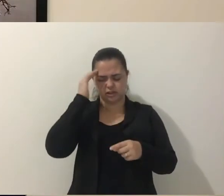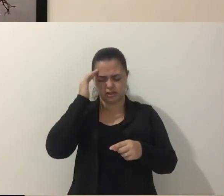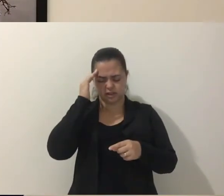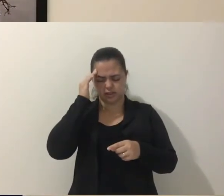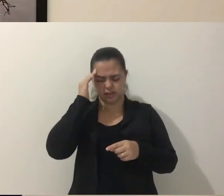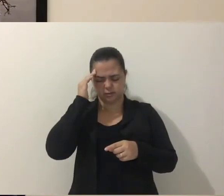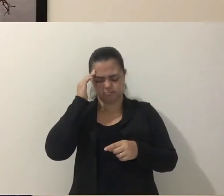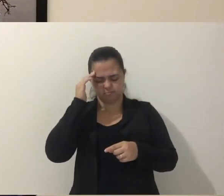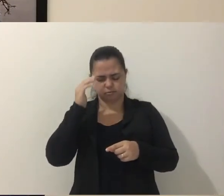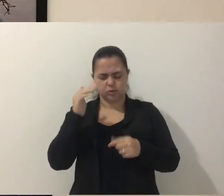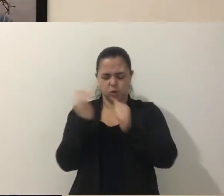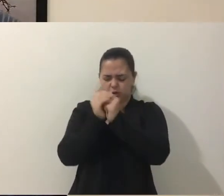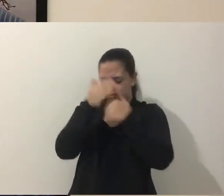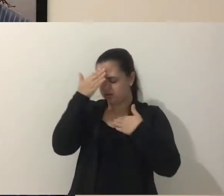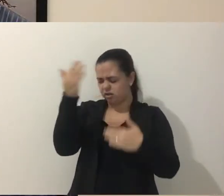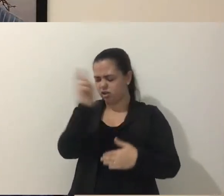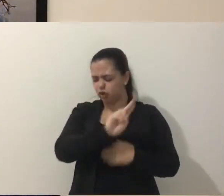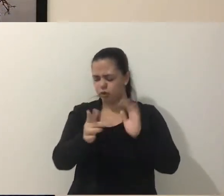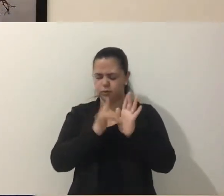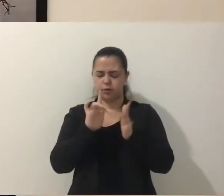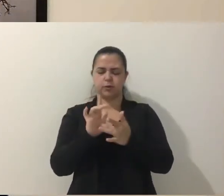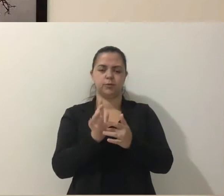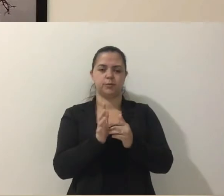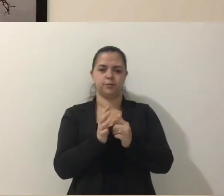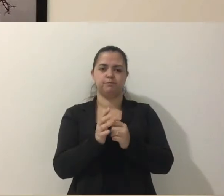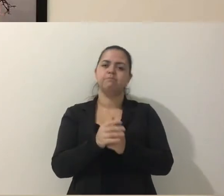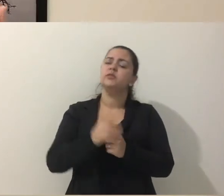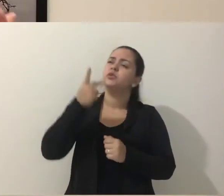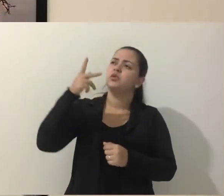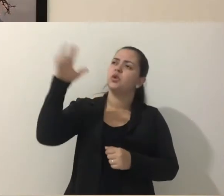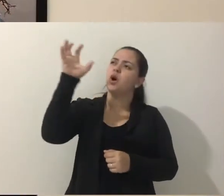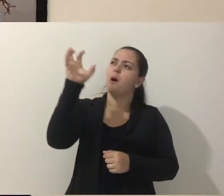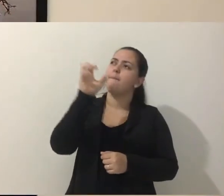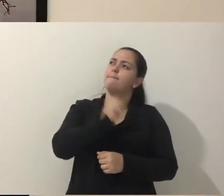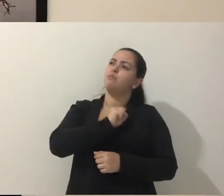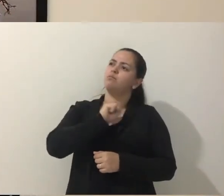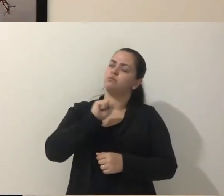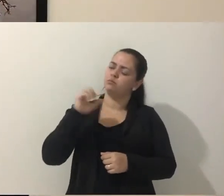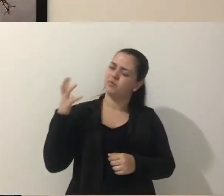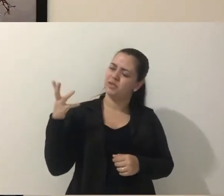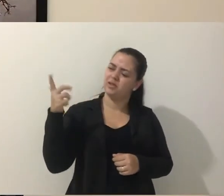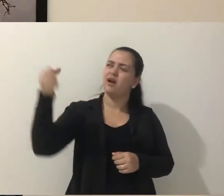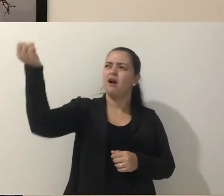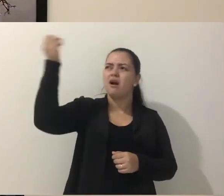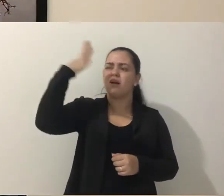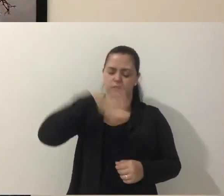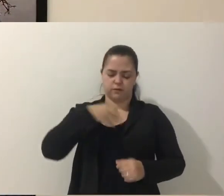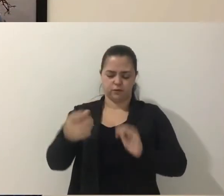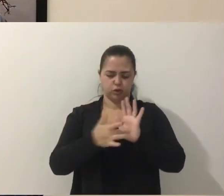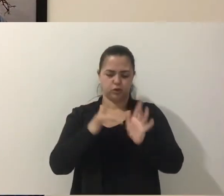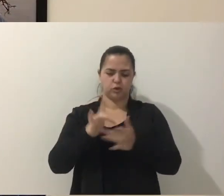nome de Jesus. Que o Teu amor imensurável, que a graça do Teu Filho Jesus, que a comunhão e